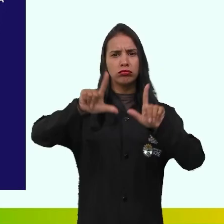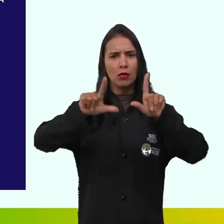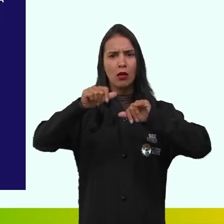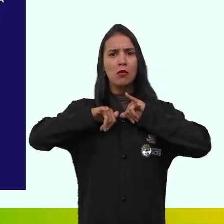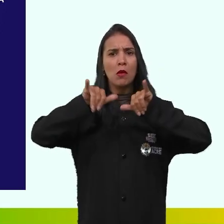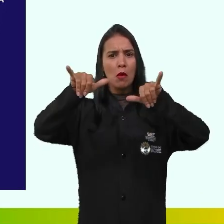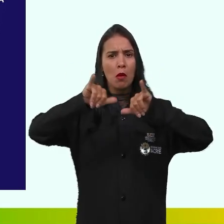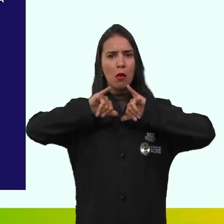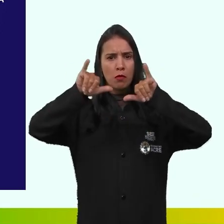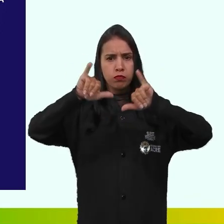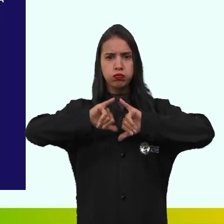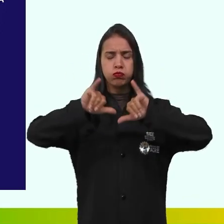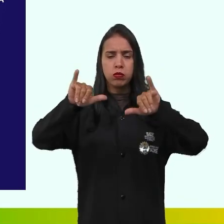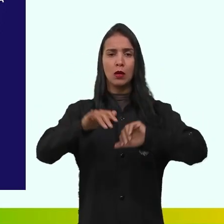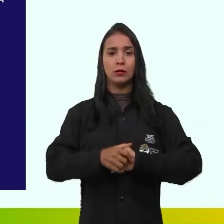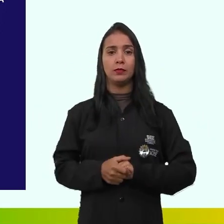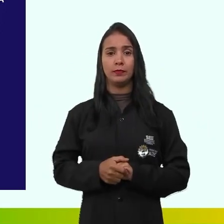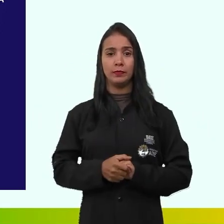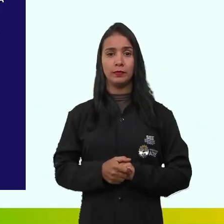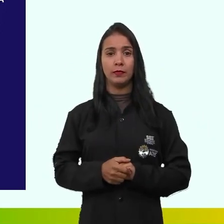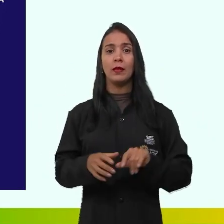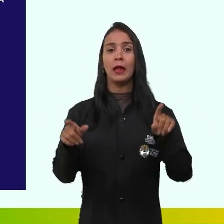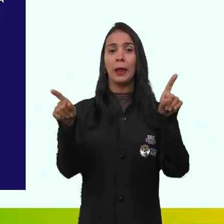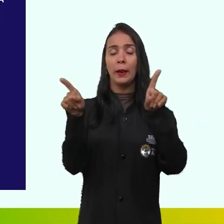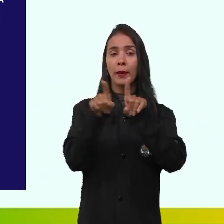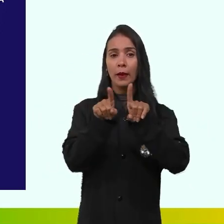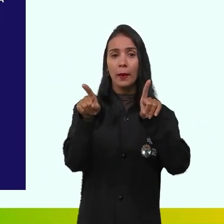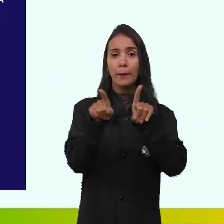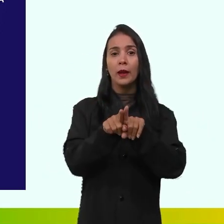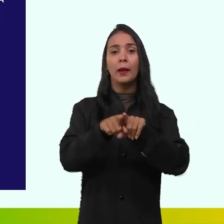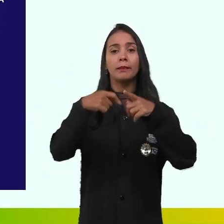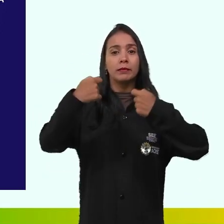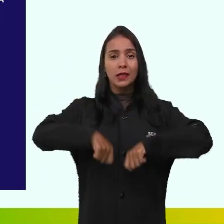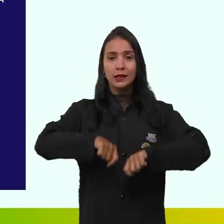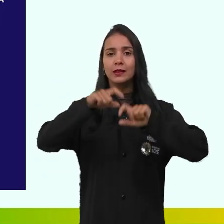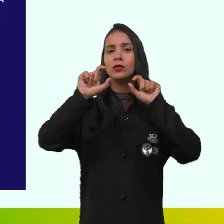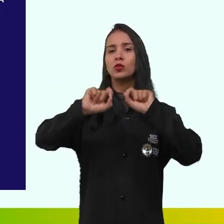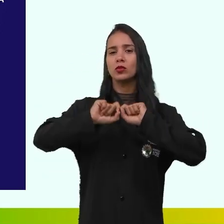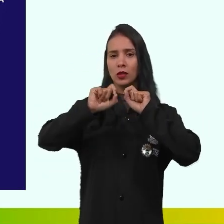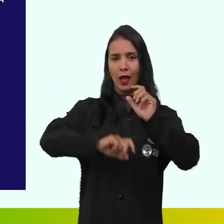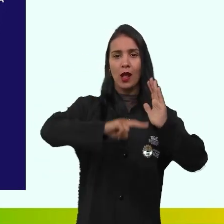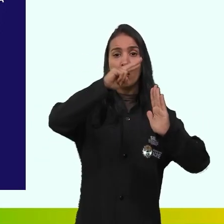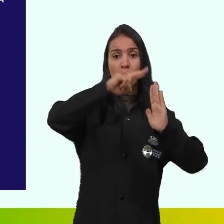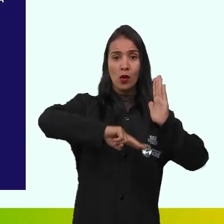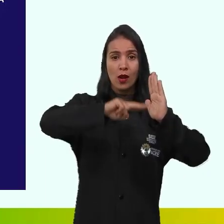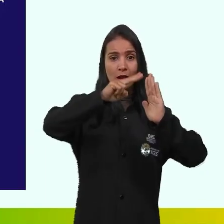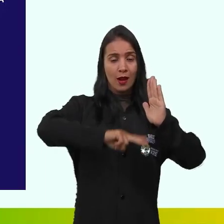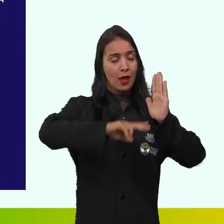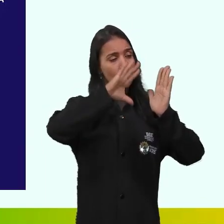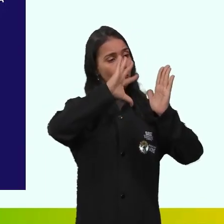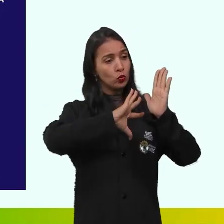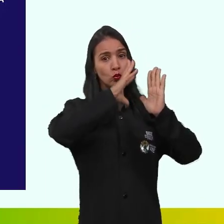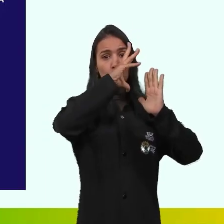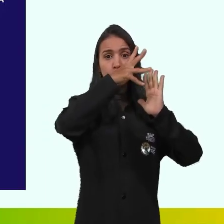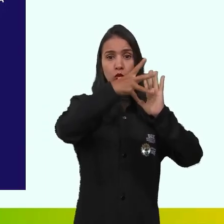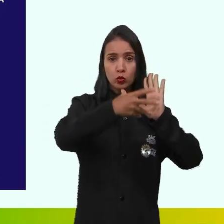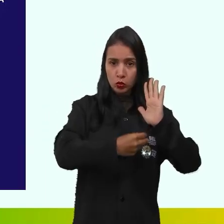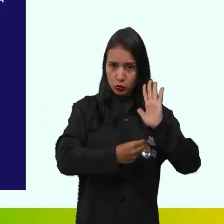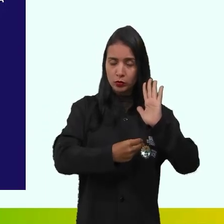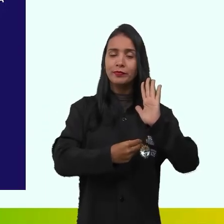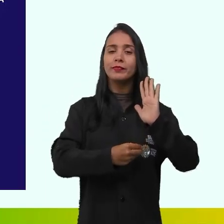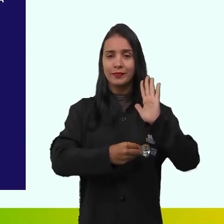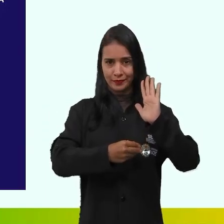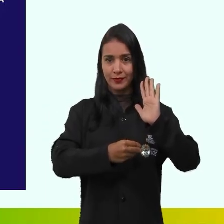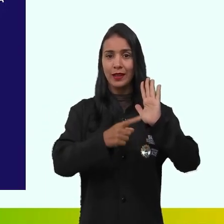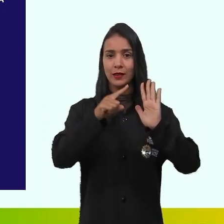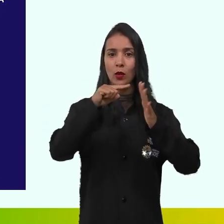último, vá além do título, leia toda a matéria. Essas dicas, elas são importantes para que você não dissemine